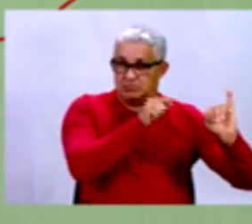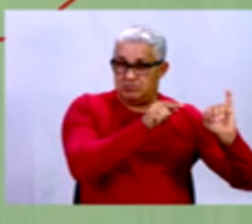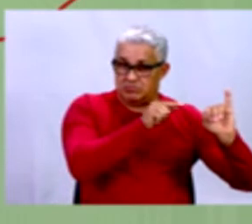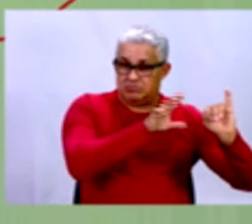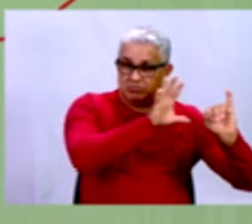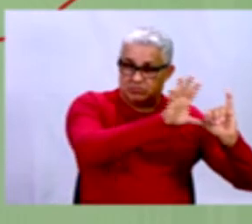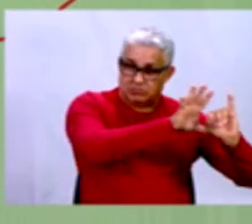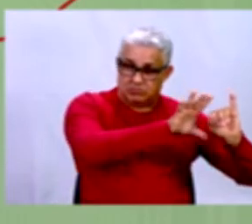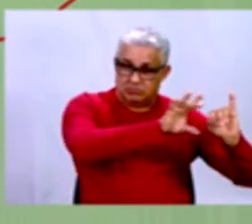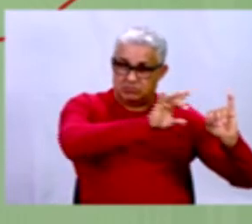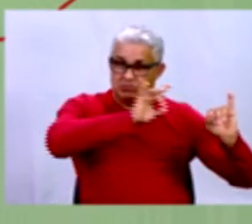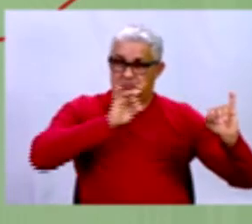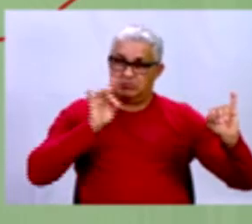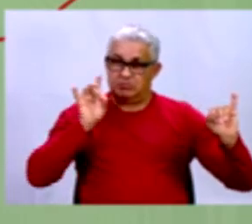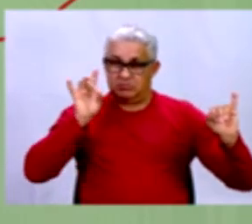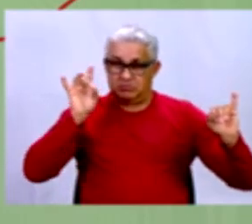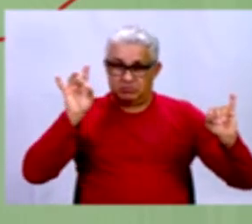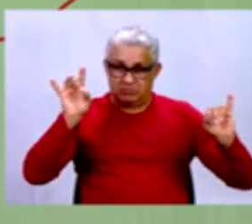aqui, ó,